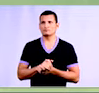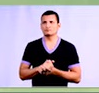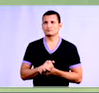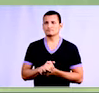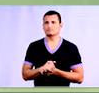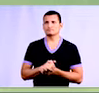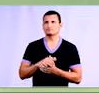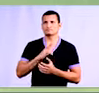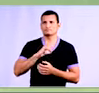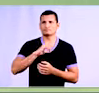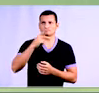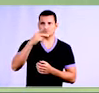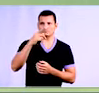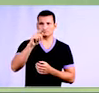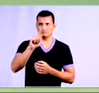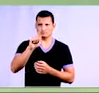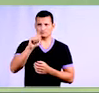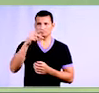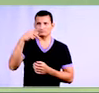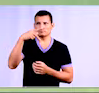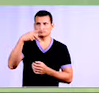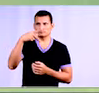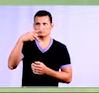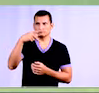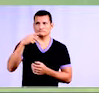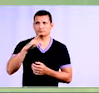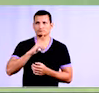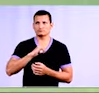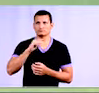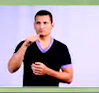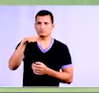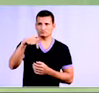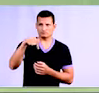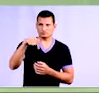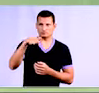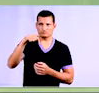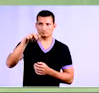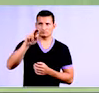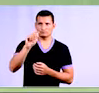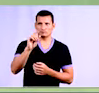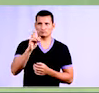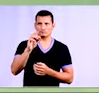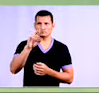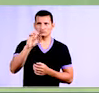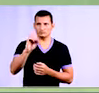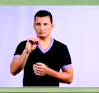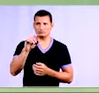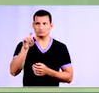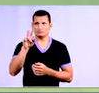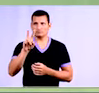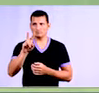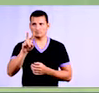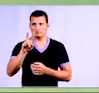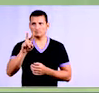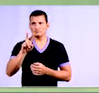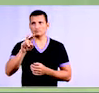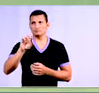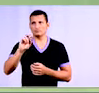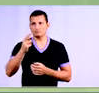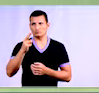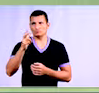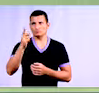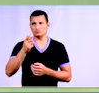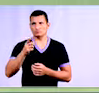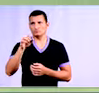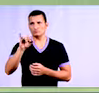a página, o P, né? Eu tenho o Q, que é o quadro, e tem aqui se ela é válida ou é inválida, certo? Certo. Então,